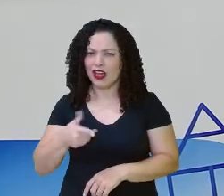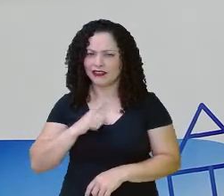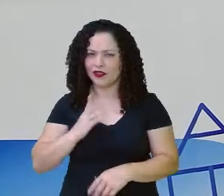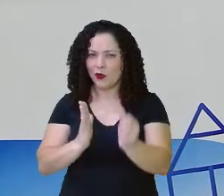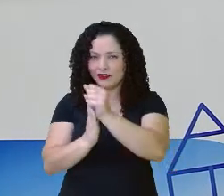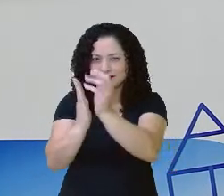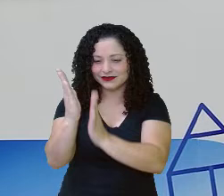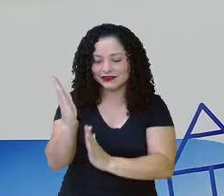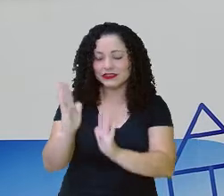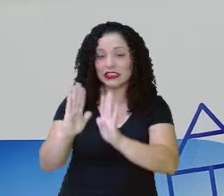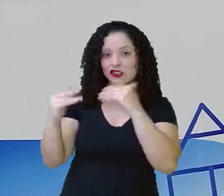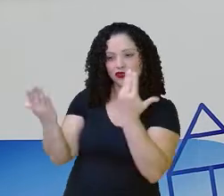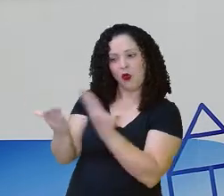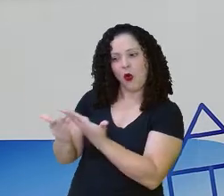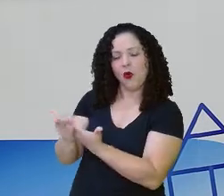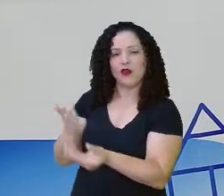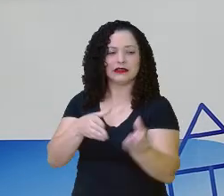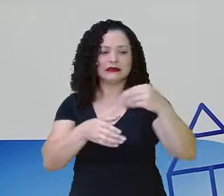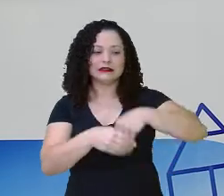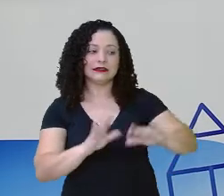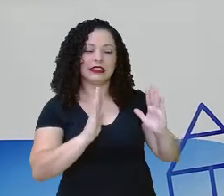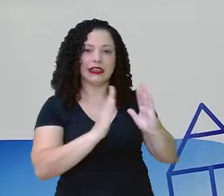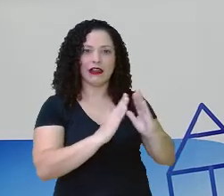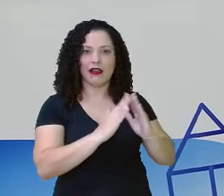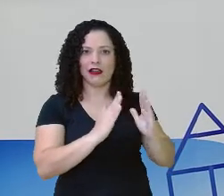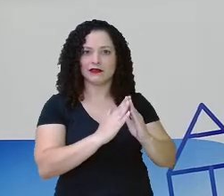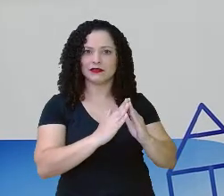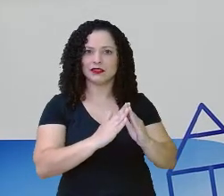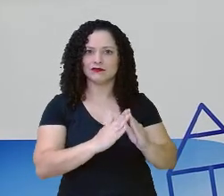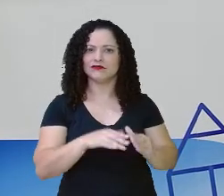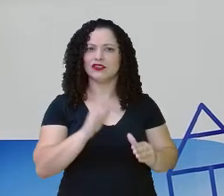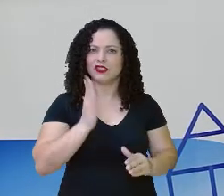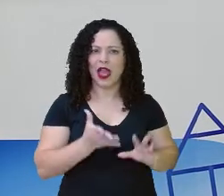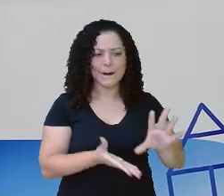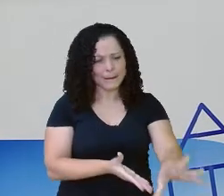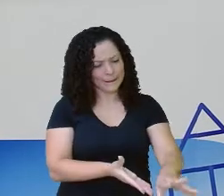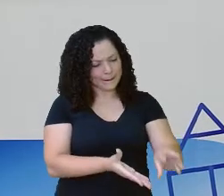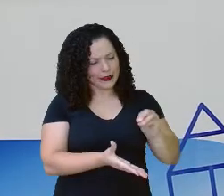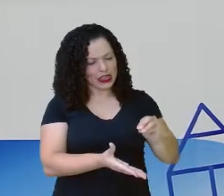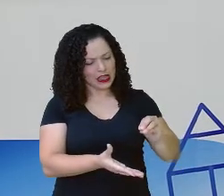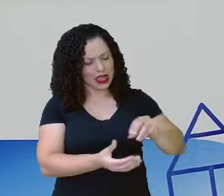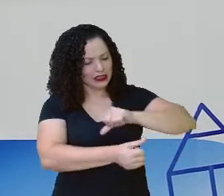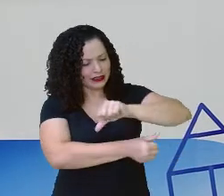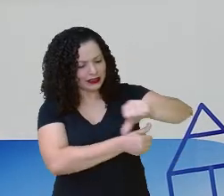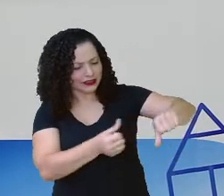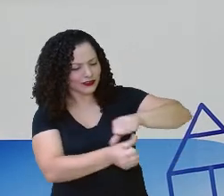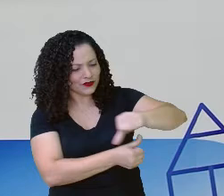na escola, aí na sua casa, onde você reciclou?